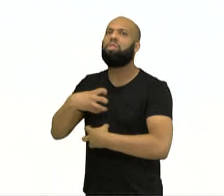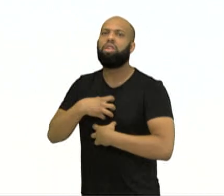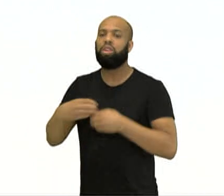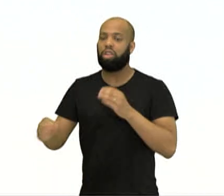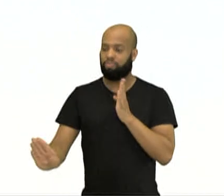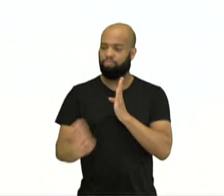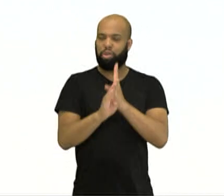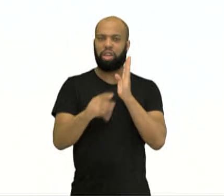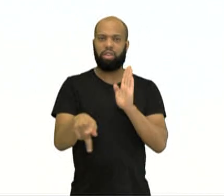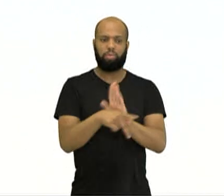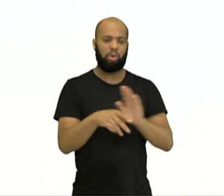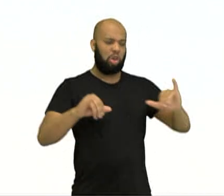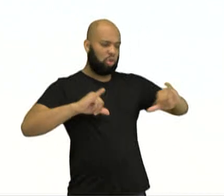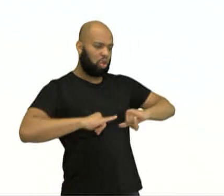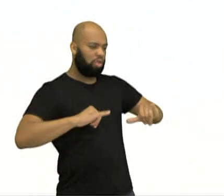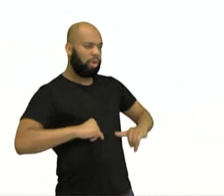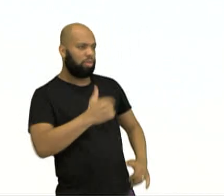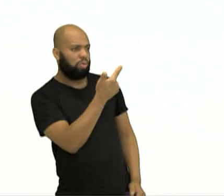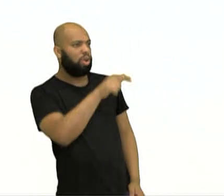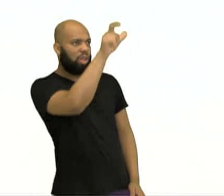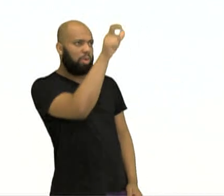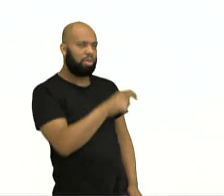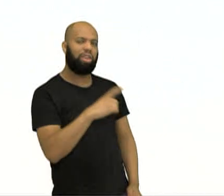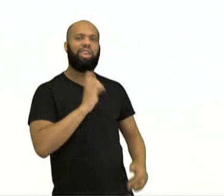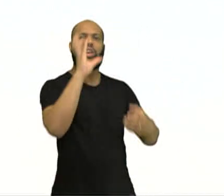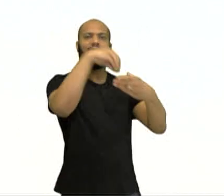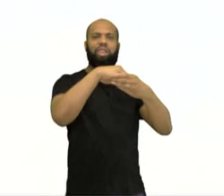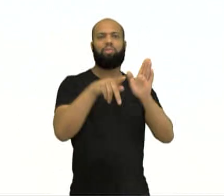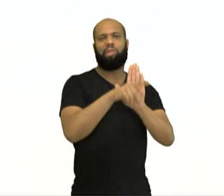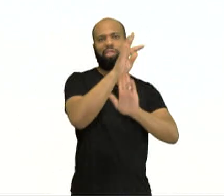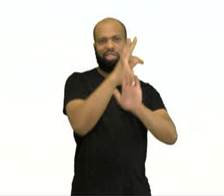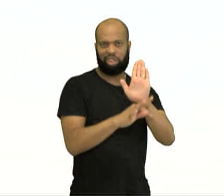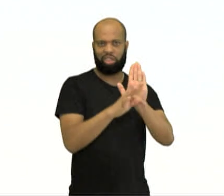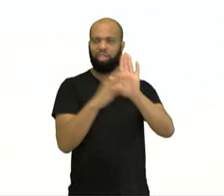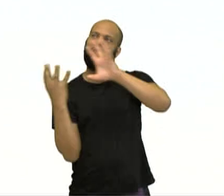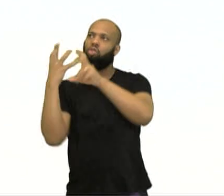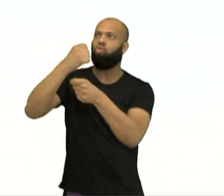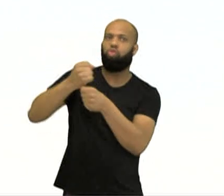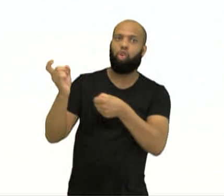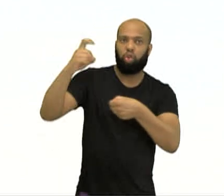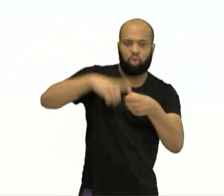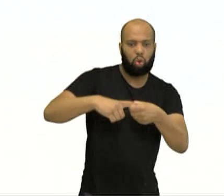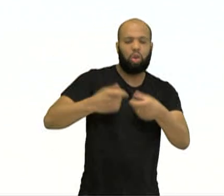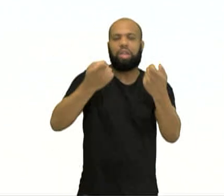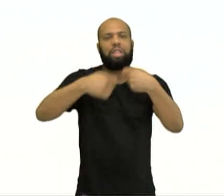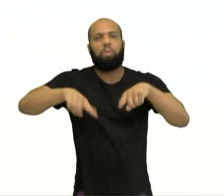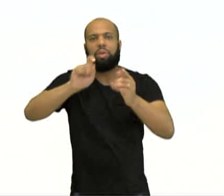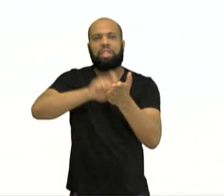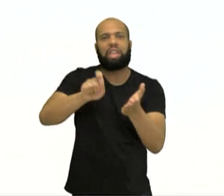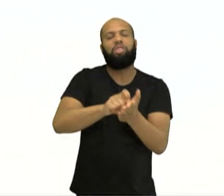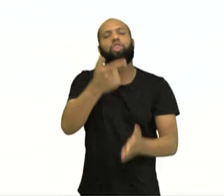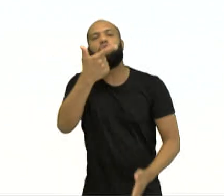dor do outro, lá no texto. Então ele fez essa retomada. Ele não precisava escrever novamente